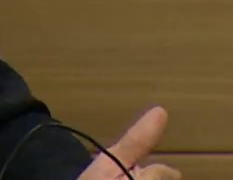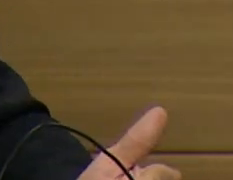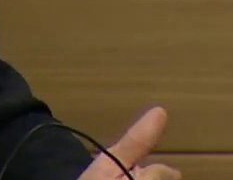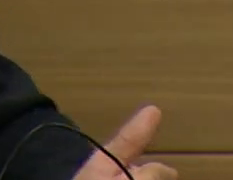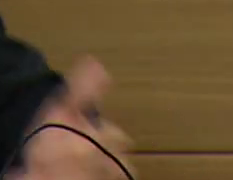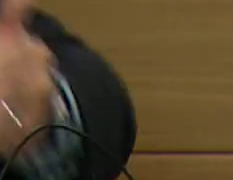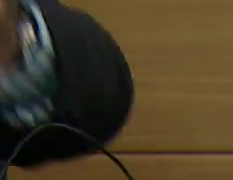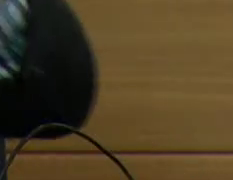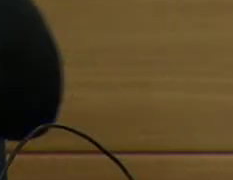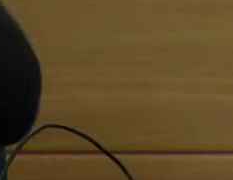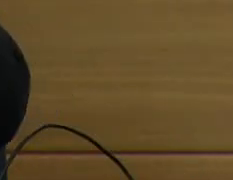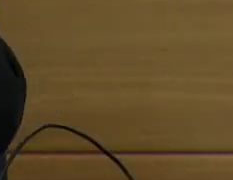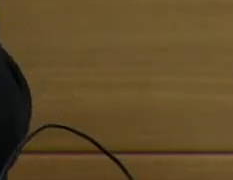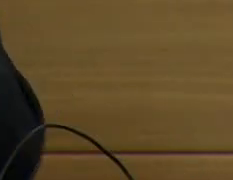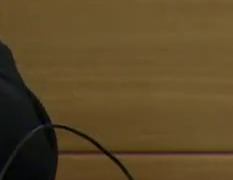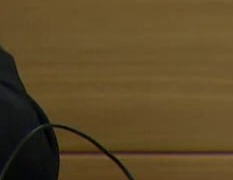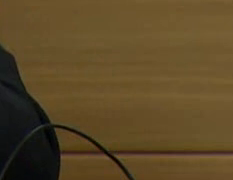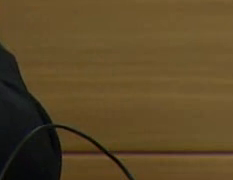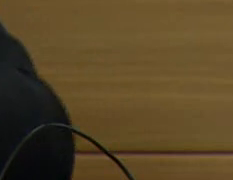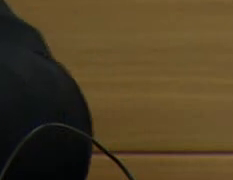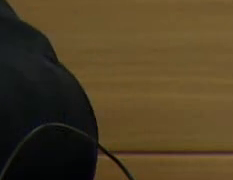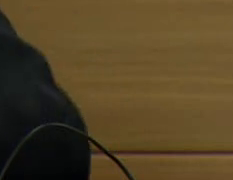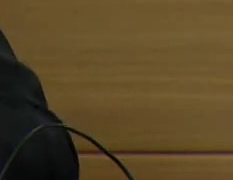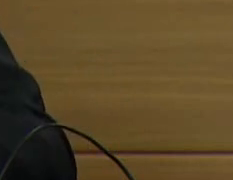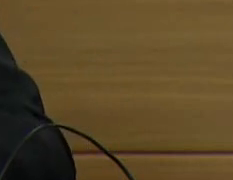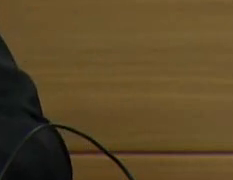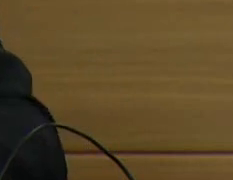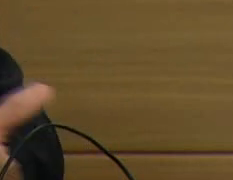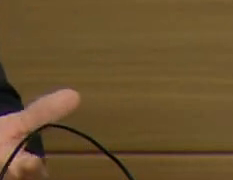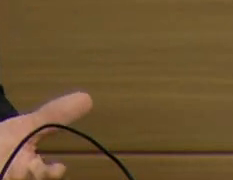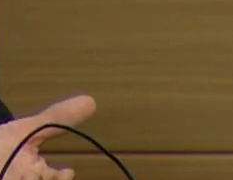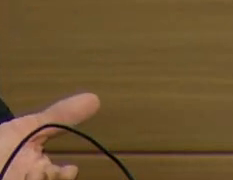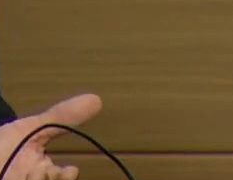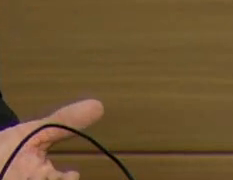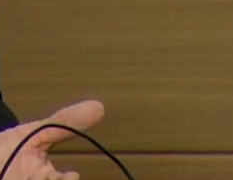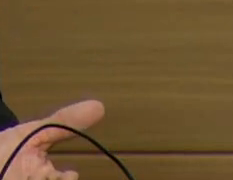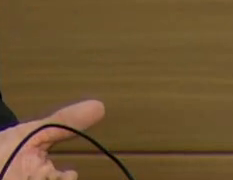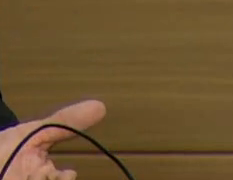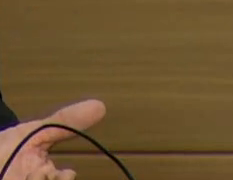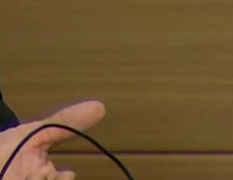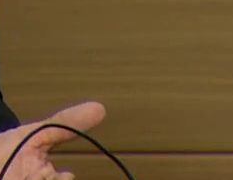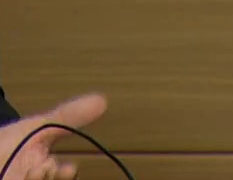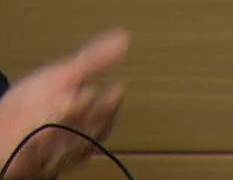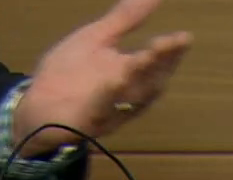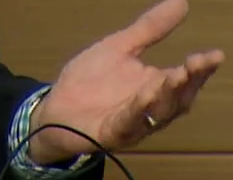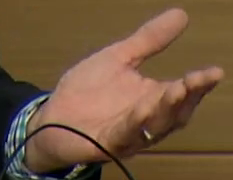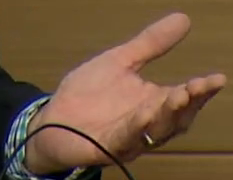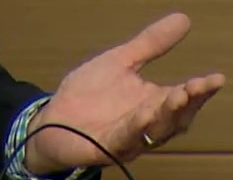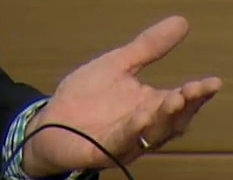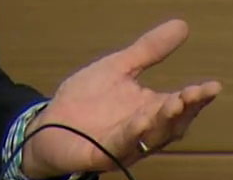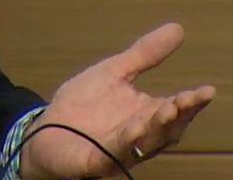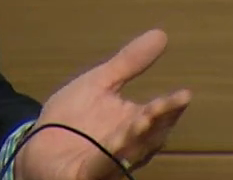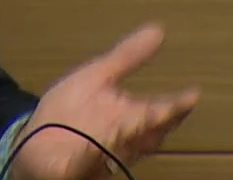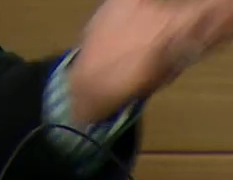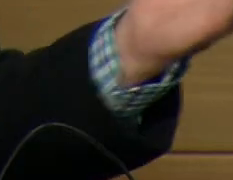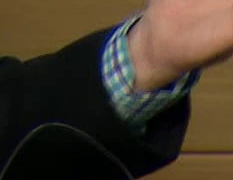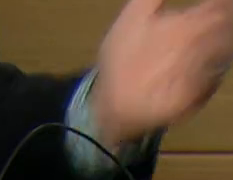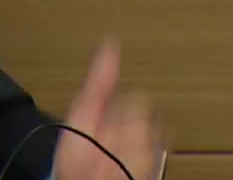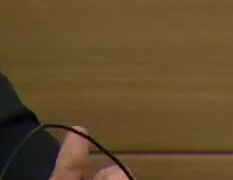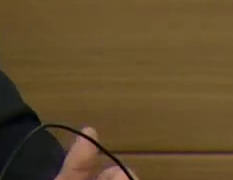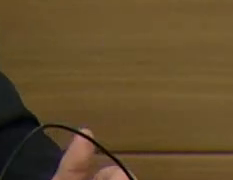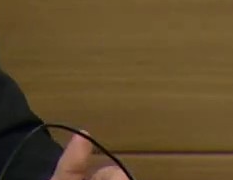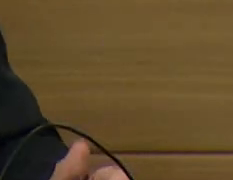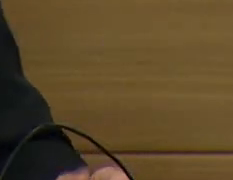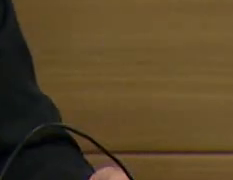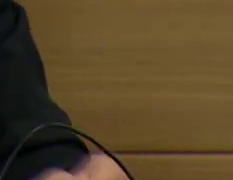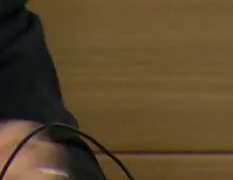casa, às instituições, e vamos conversar. Não é do diálogo que resolve, Yara? Sim, senhor. Então, tudo bem? Ao senhor